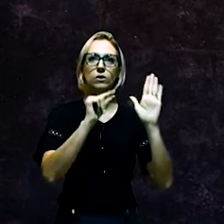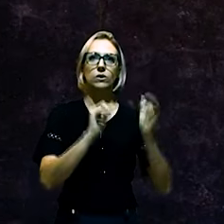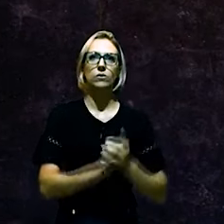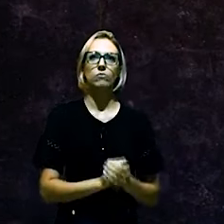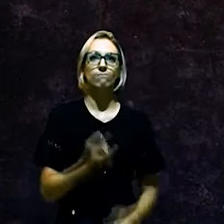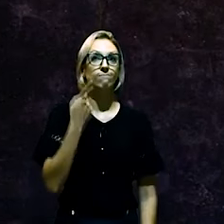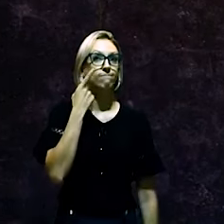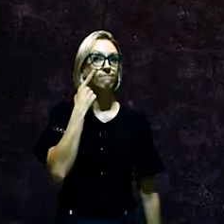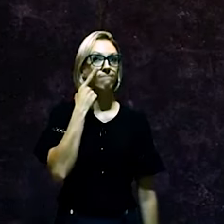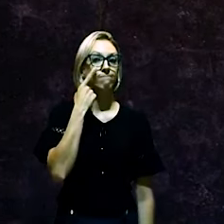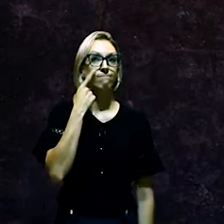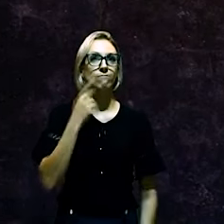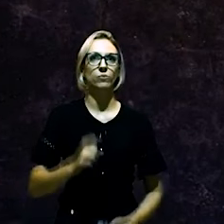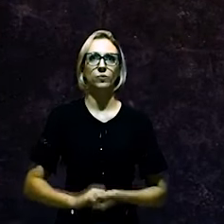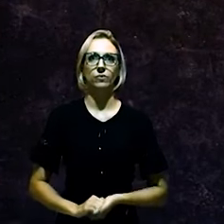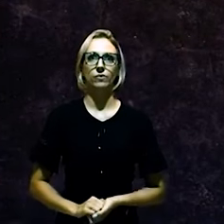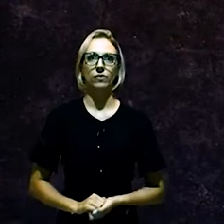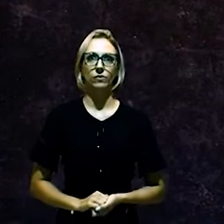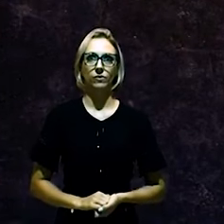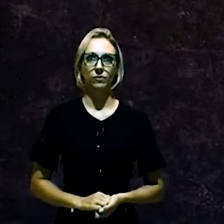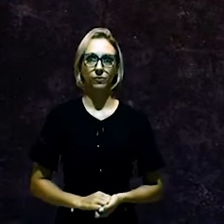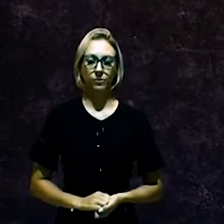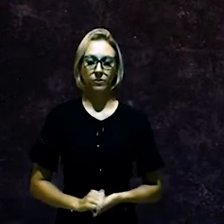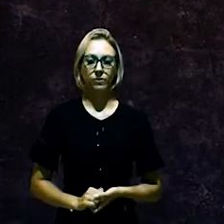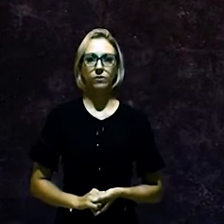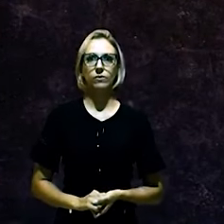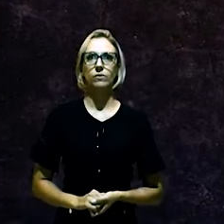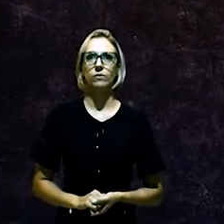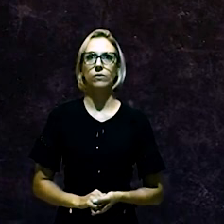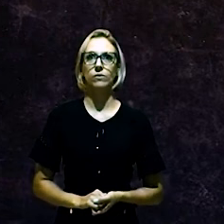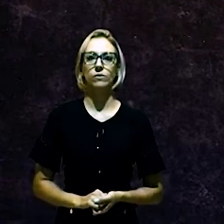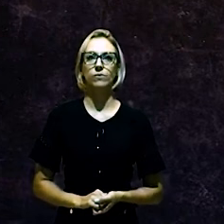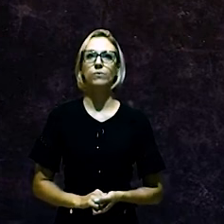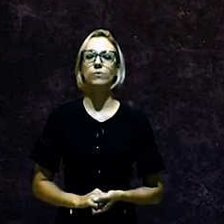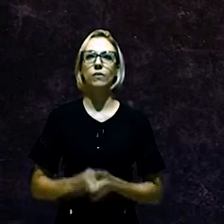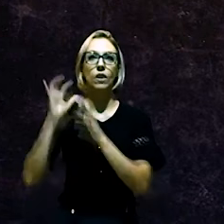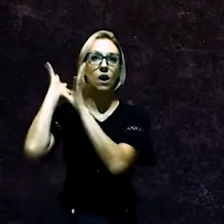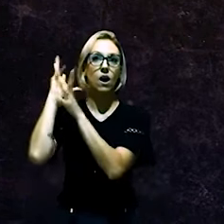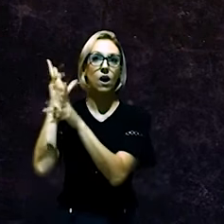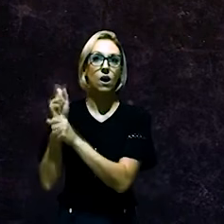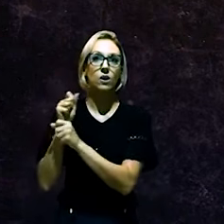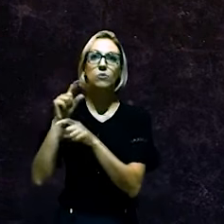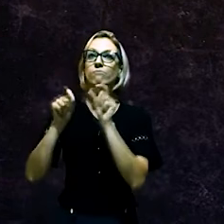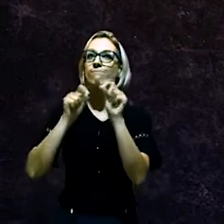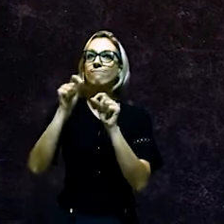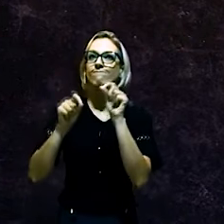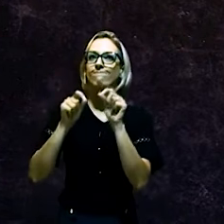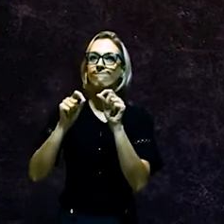Olha a conclusão que ele tira de tudo o que se ouviu. A conclusão é esta: tema a